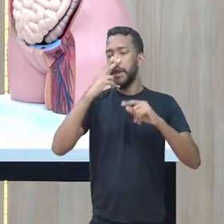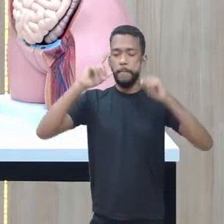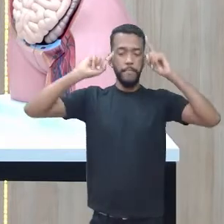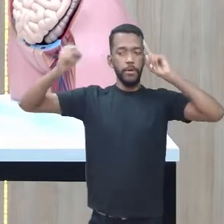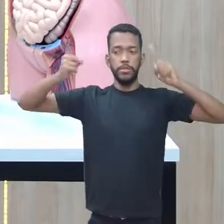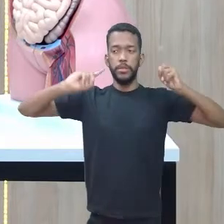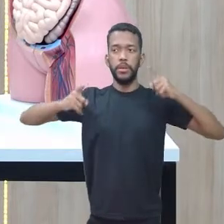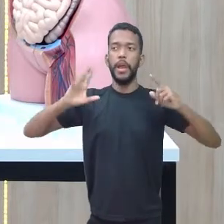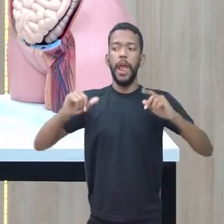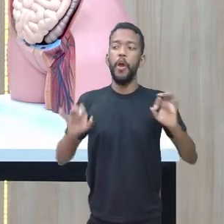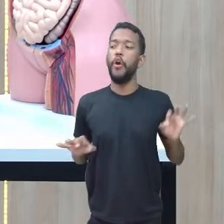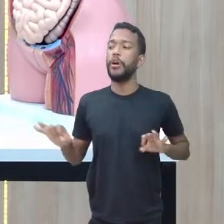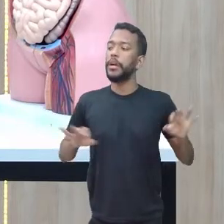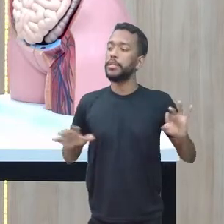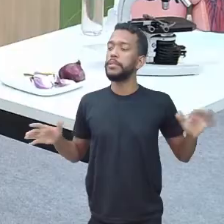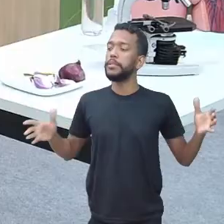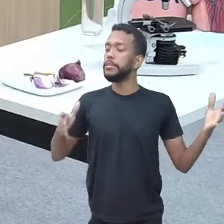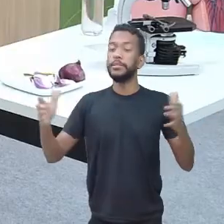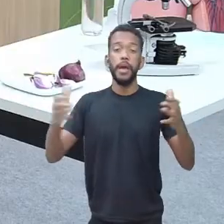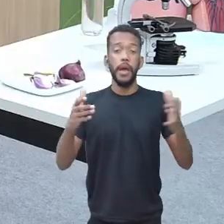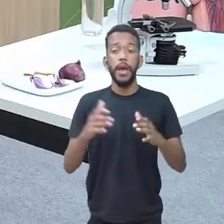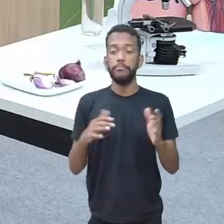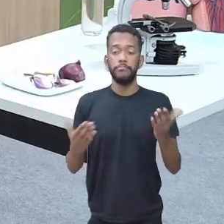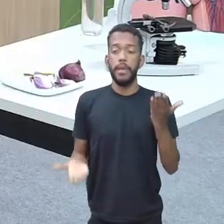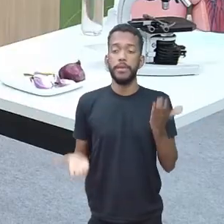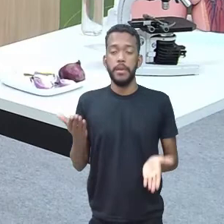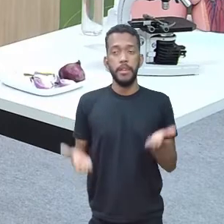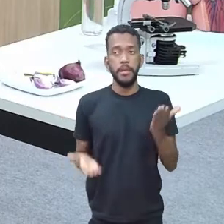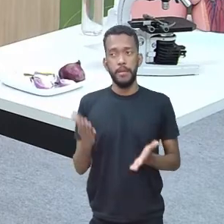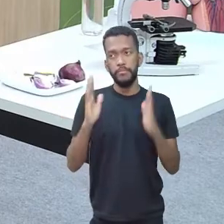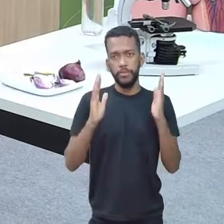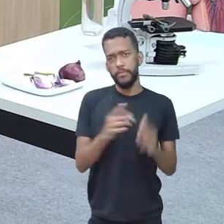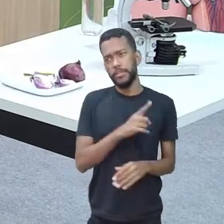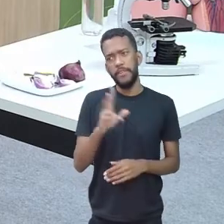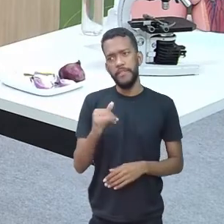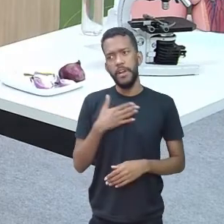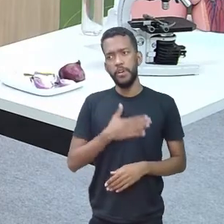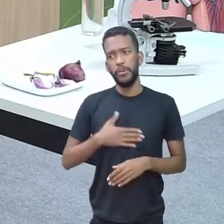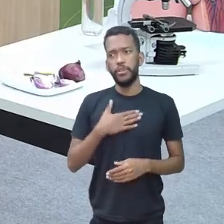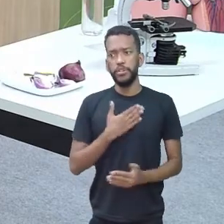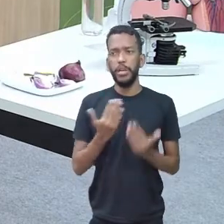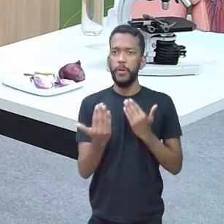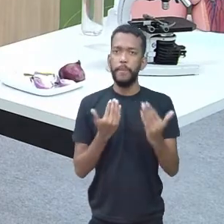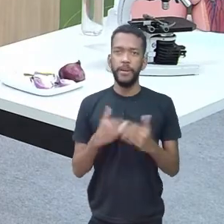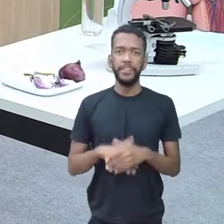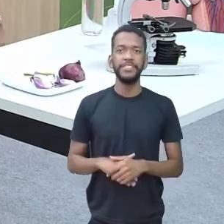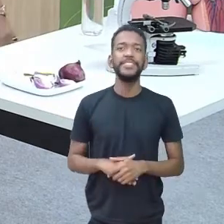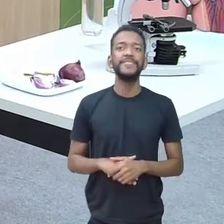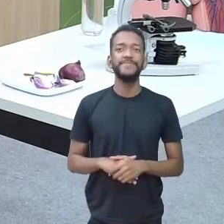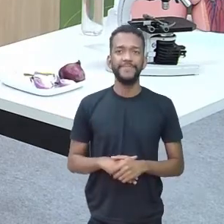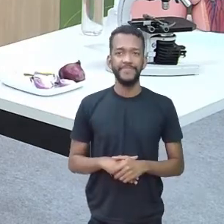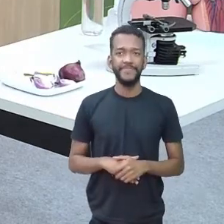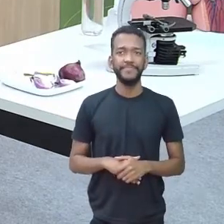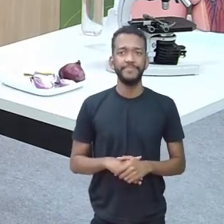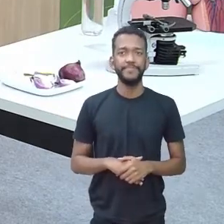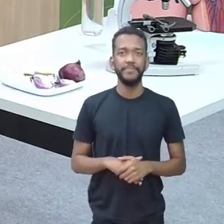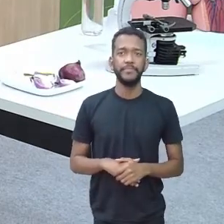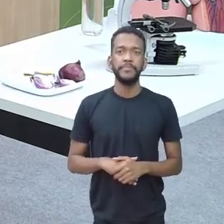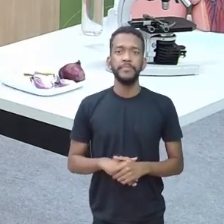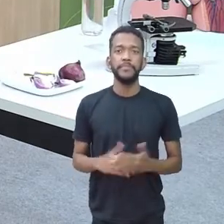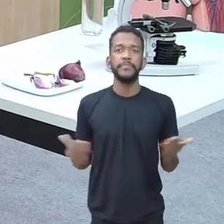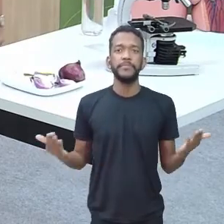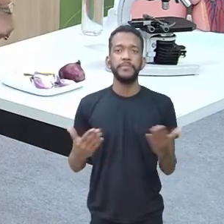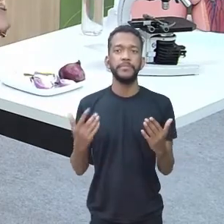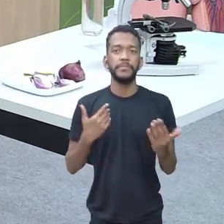mandão para organizar, para manter o equilíbrio. Vocês vão gostar dessa comparação. Vamos lá. Agora é